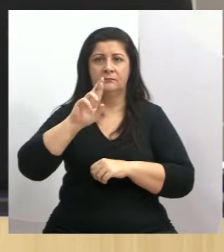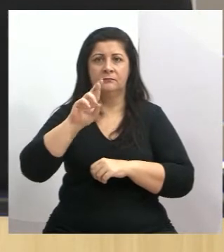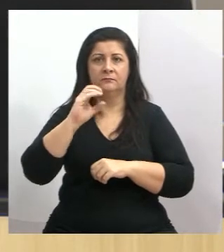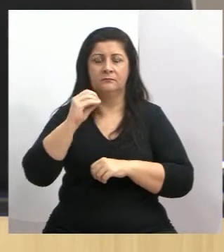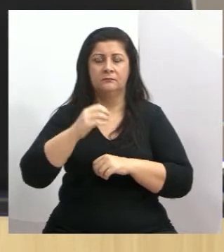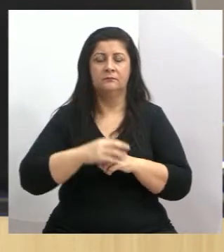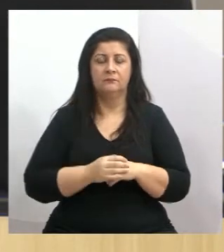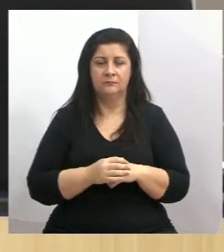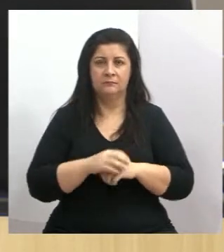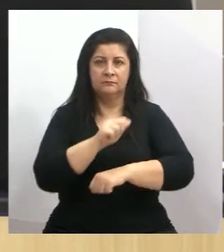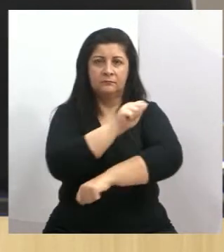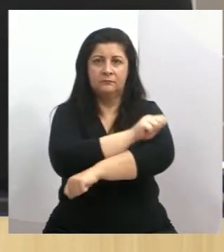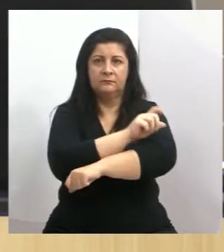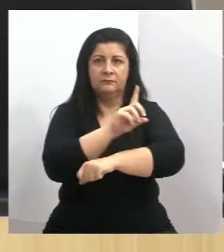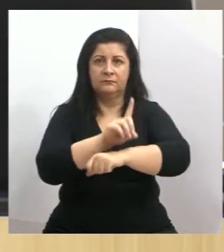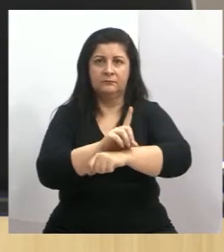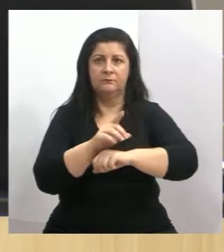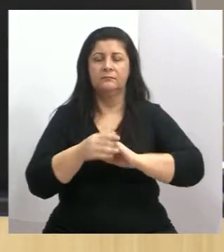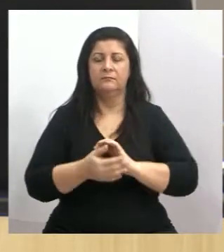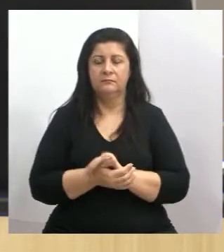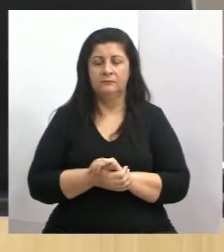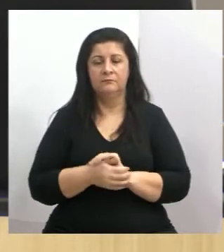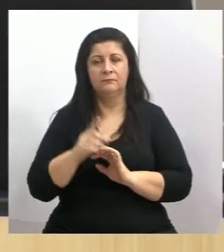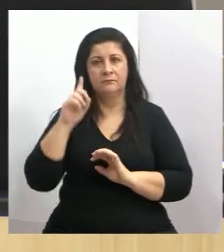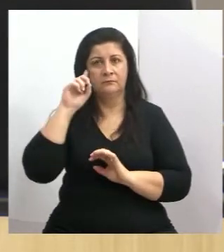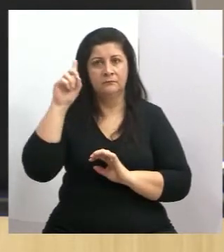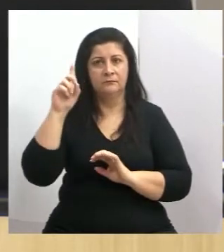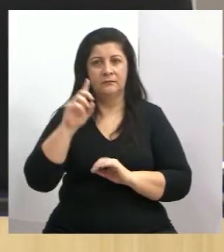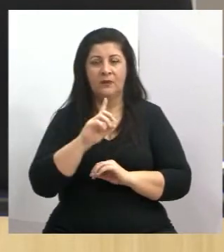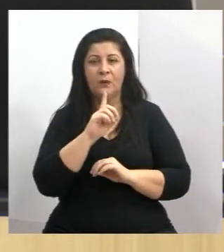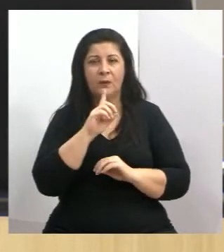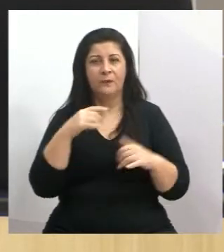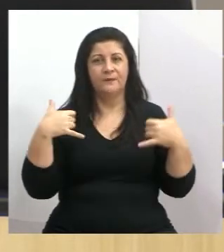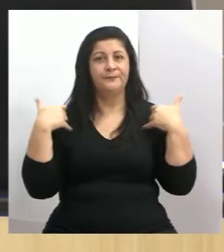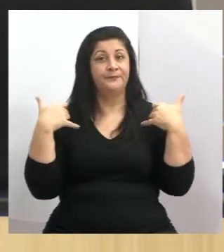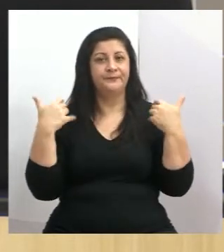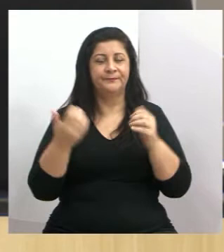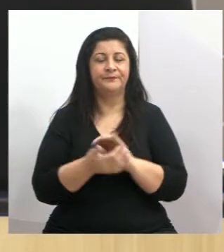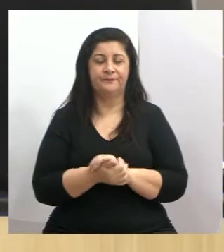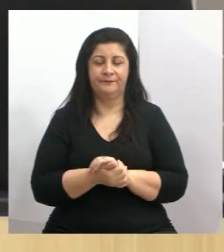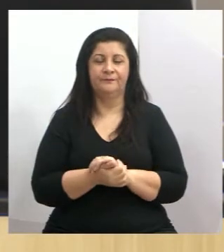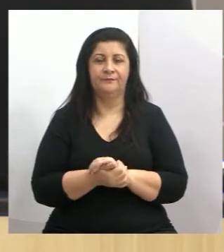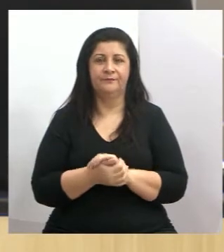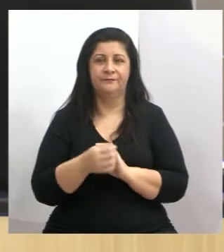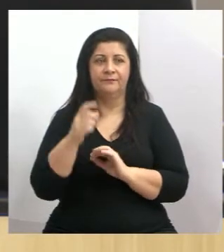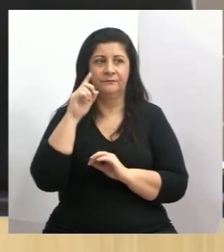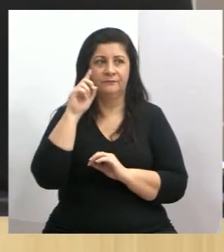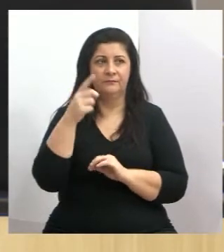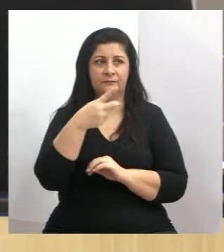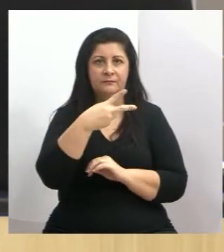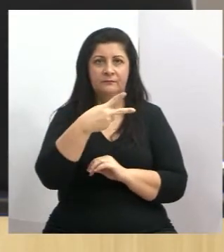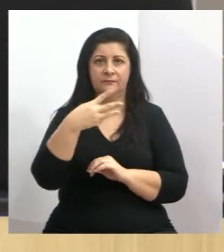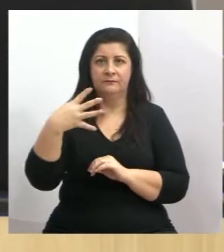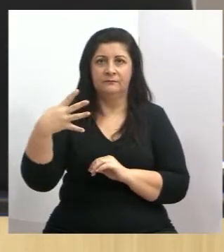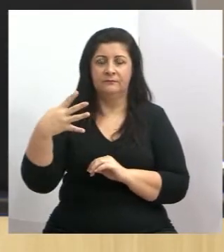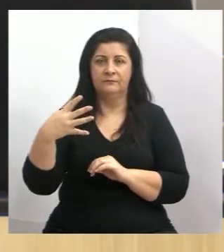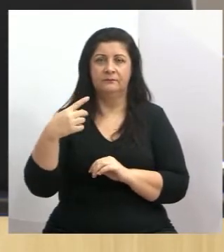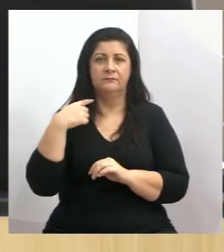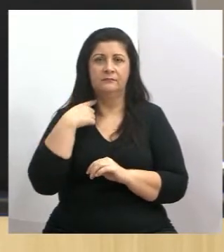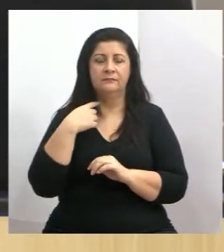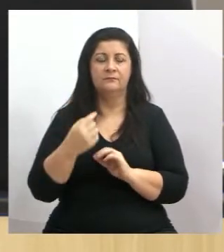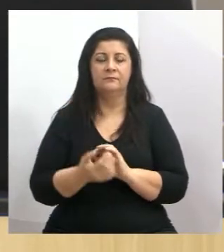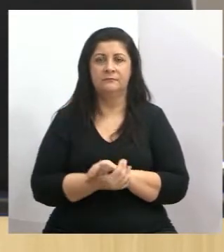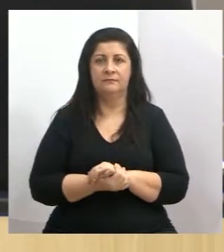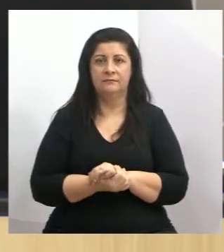Assembléia de Deus Ministério de Madureira em Jacareí pelo transcurso do seu aniversário comemorado em 24 de Maio Vereador a minha de